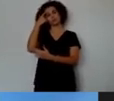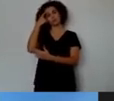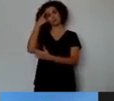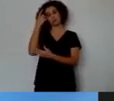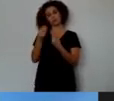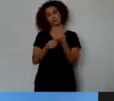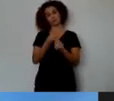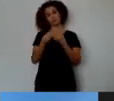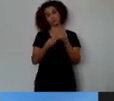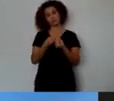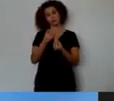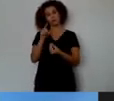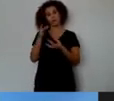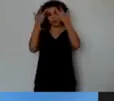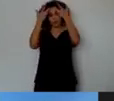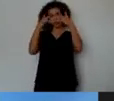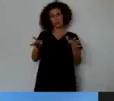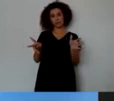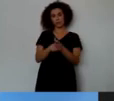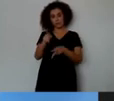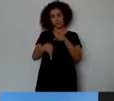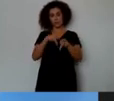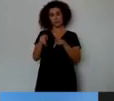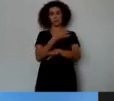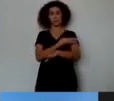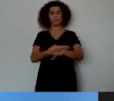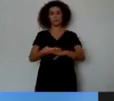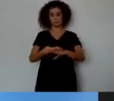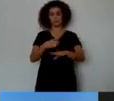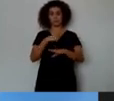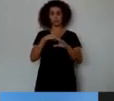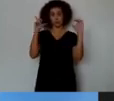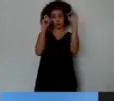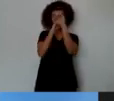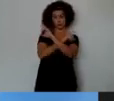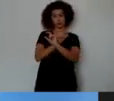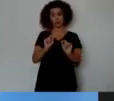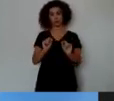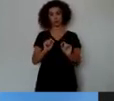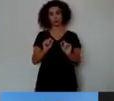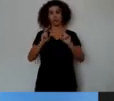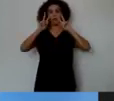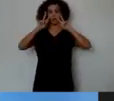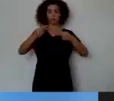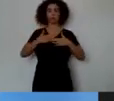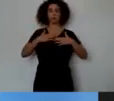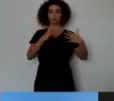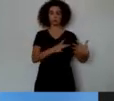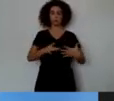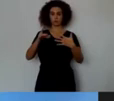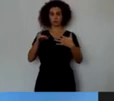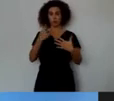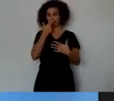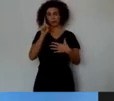De um natural branco e que dificulta esse reconhecimento de privilégio, assim, as pessoas, é tão